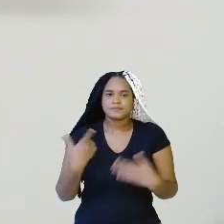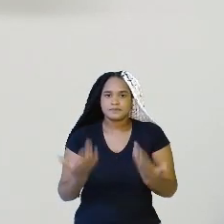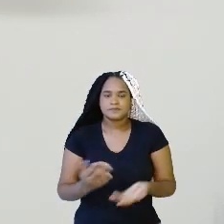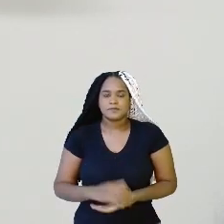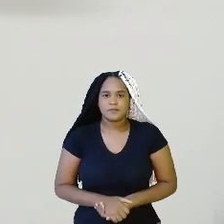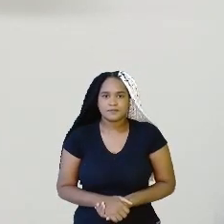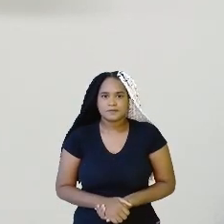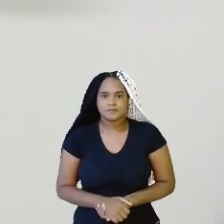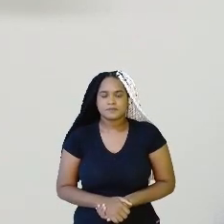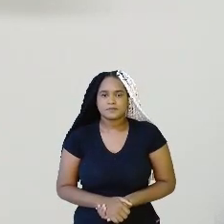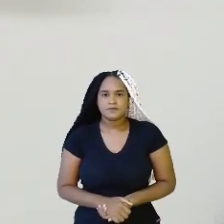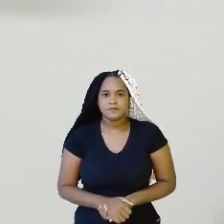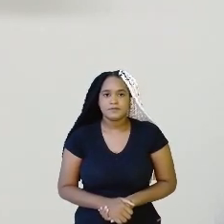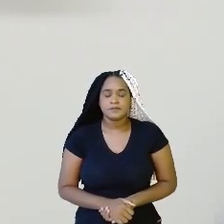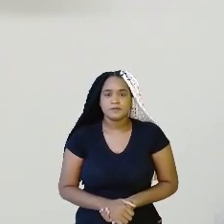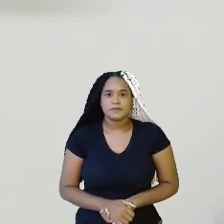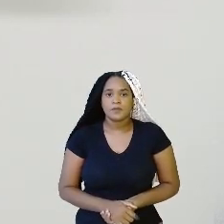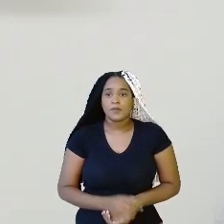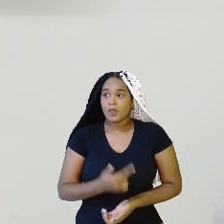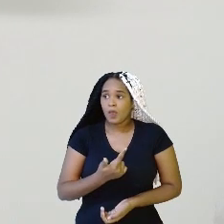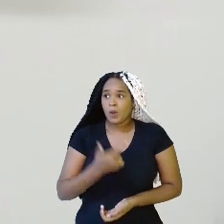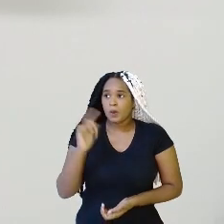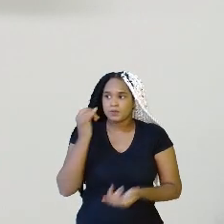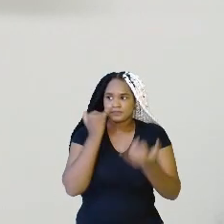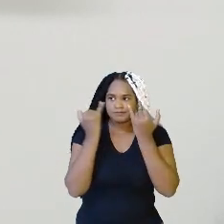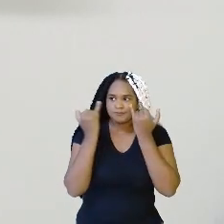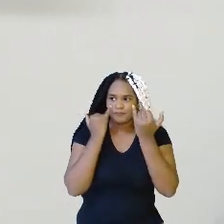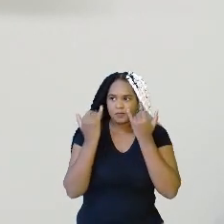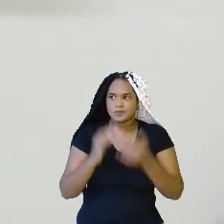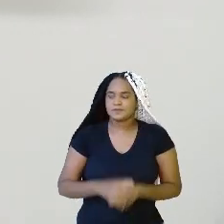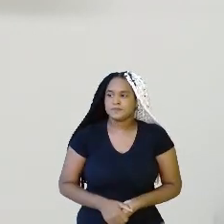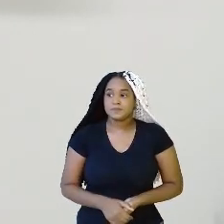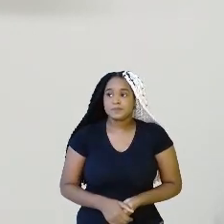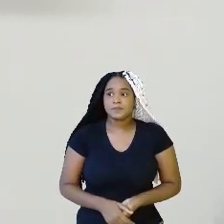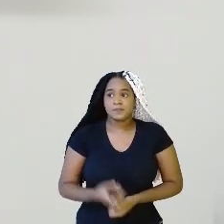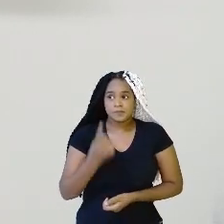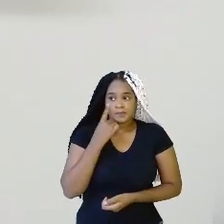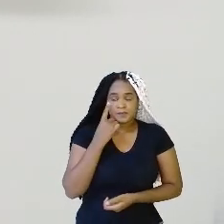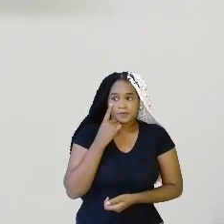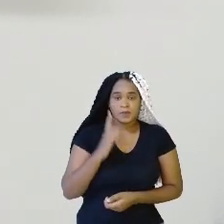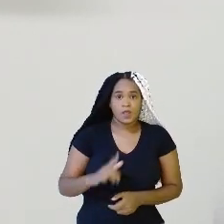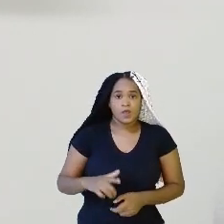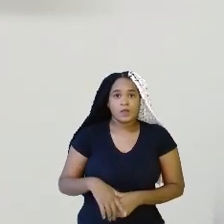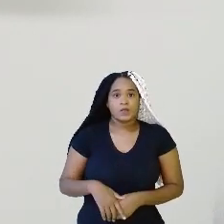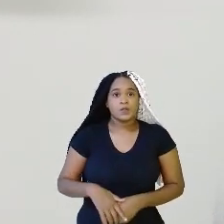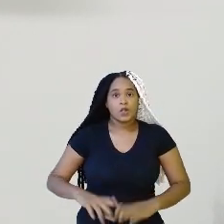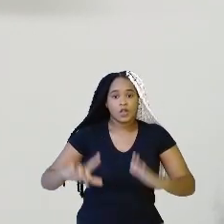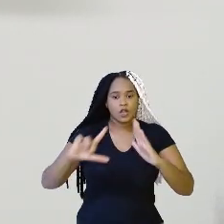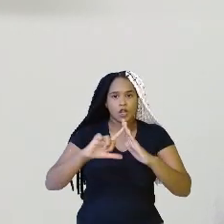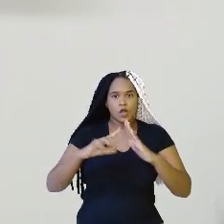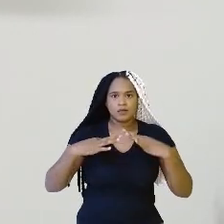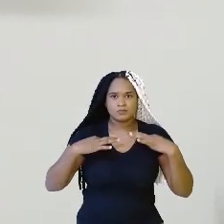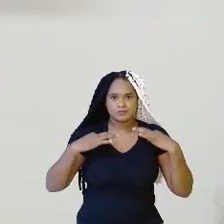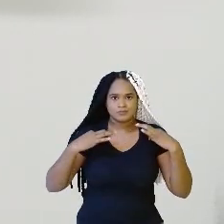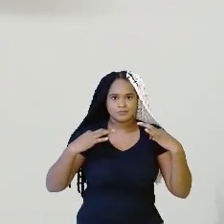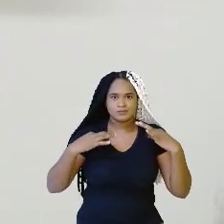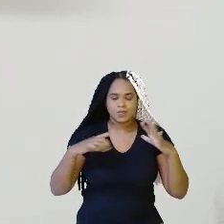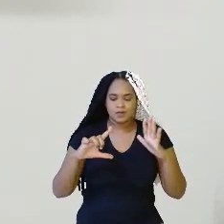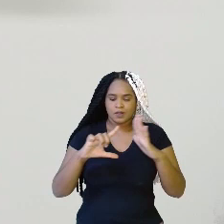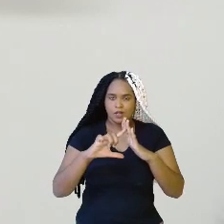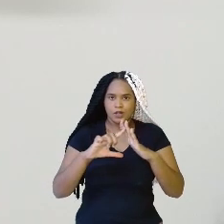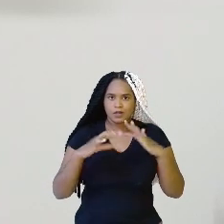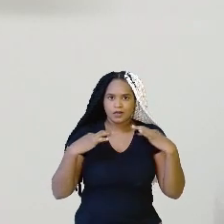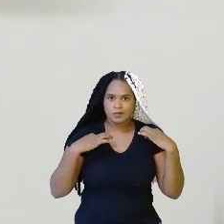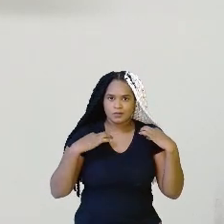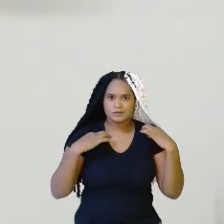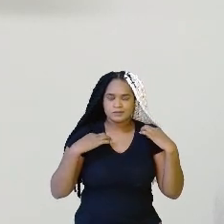Aqui eu tenho outra placa, dessa vez numa liquidação numa loja de vestuário, né? Numa loja de